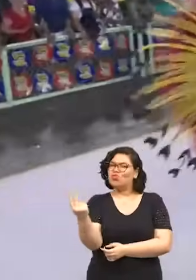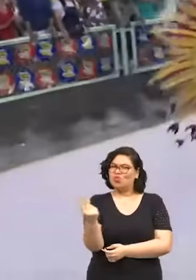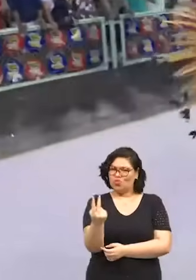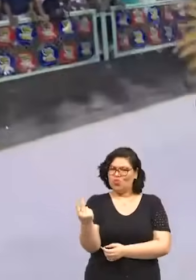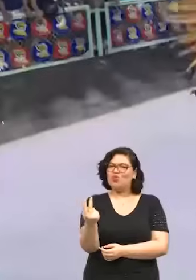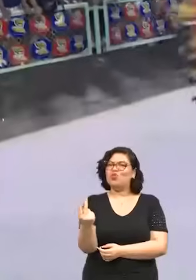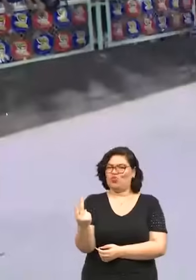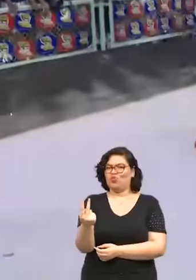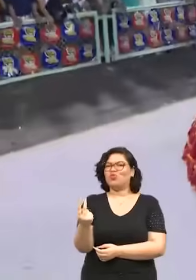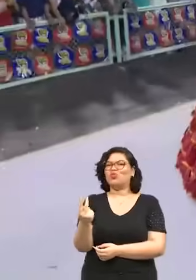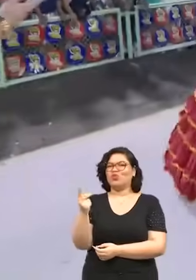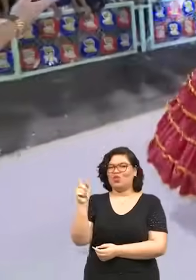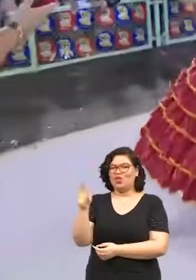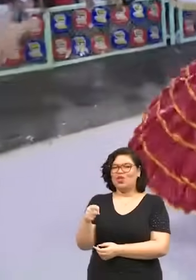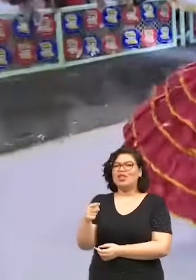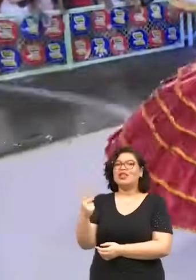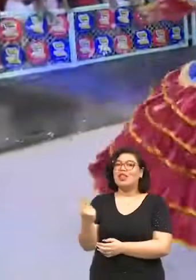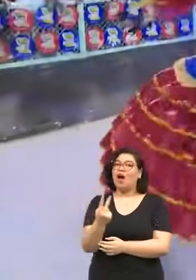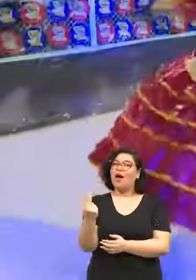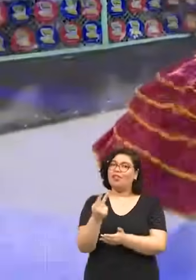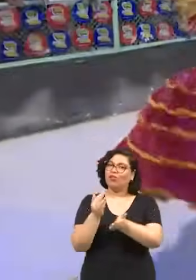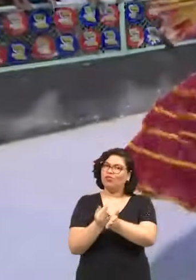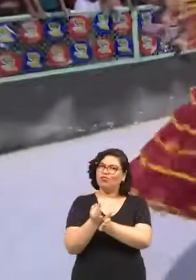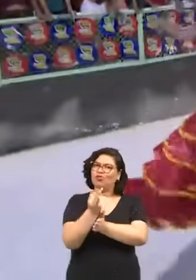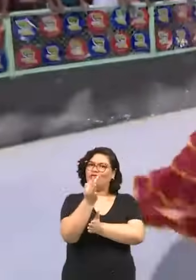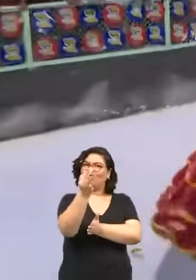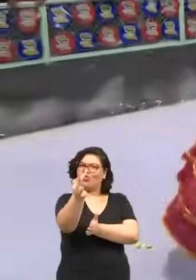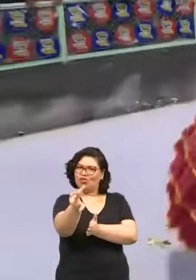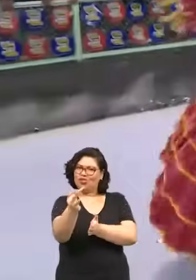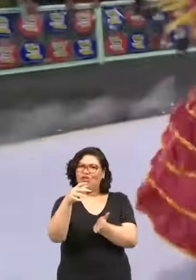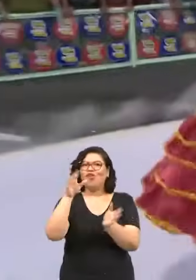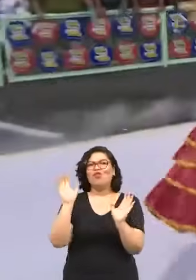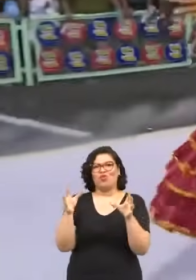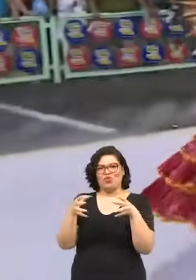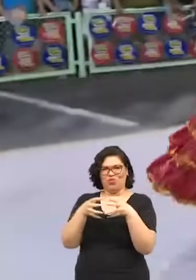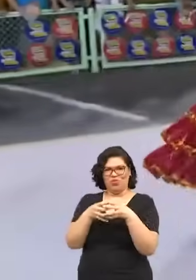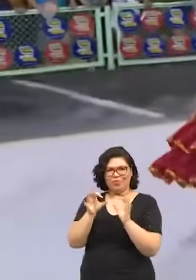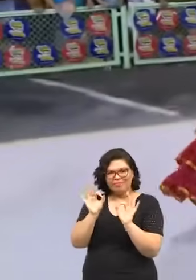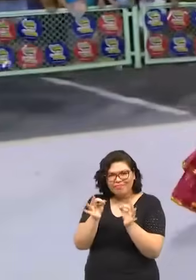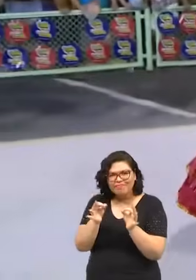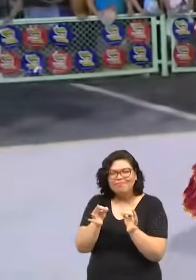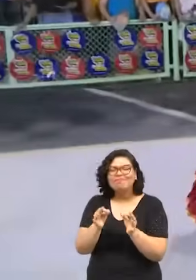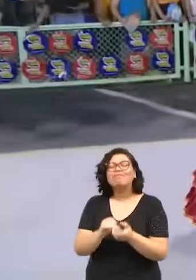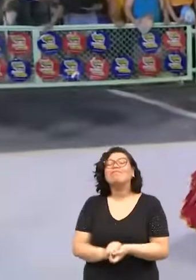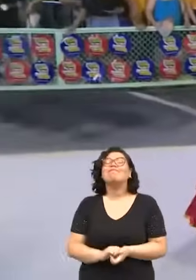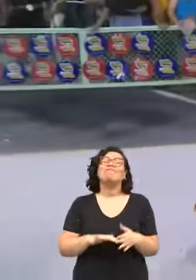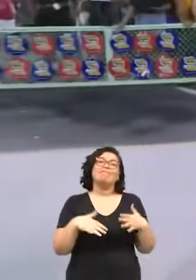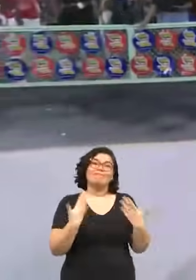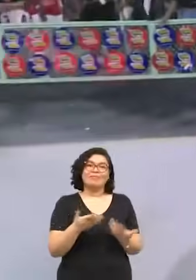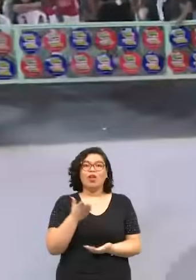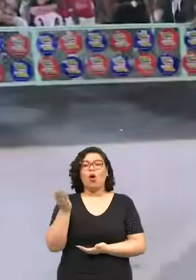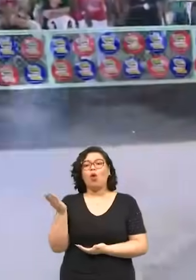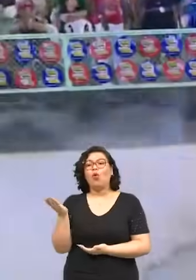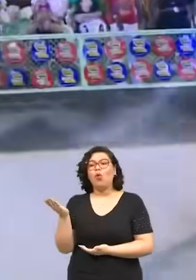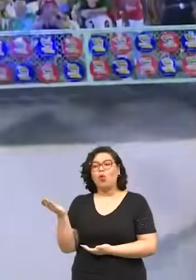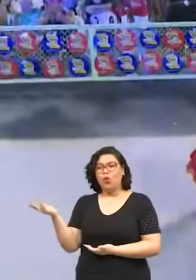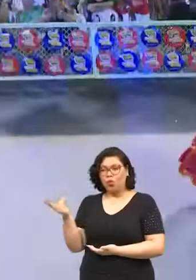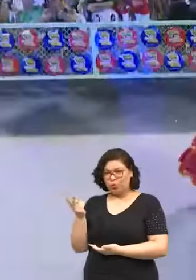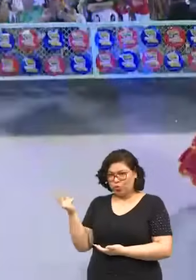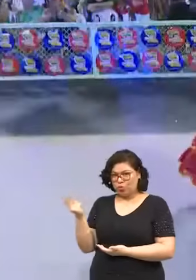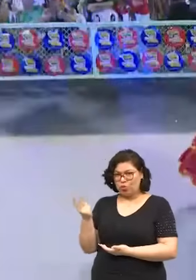é parte do futuro da escola, né, Alessandra? Exatamente. Aqui está representando, né,